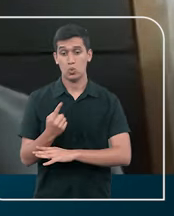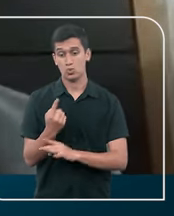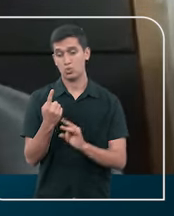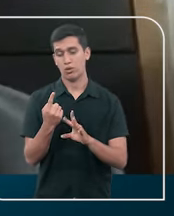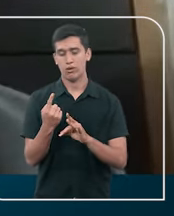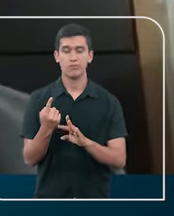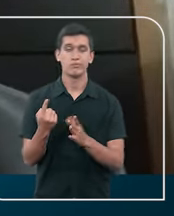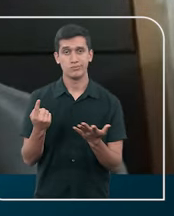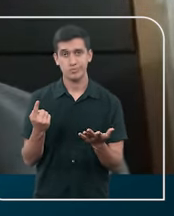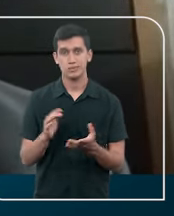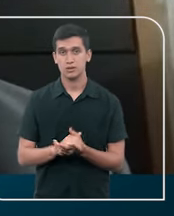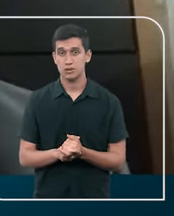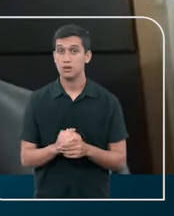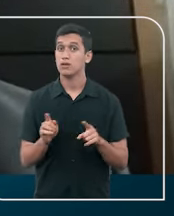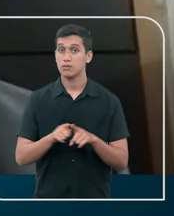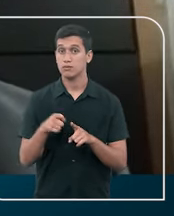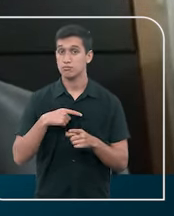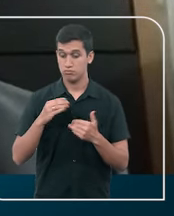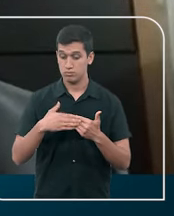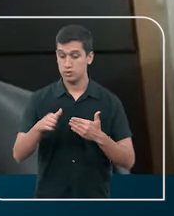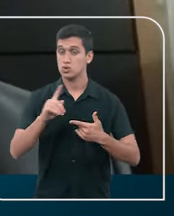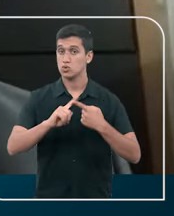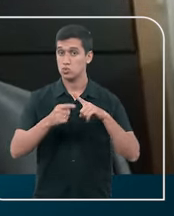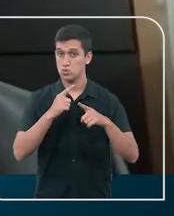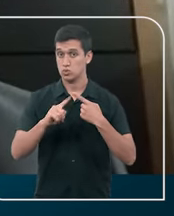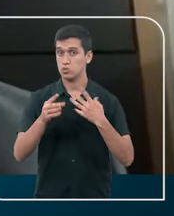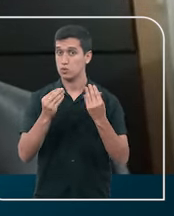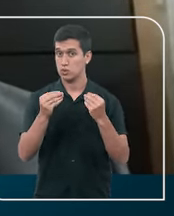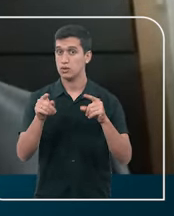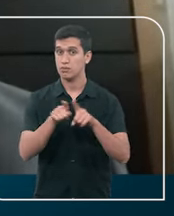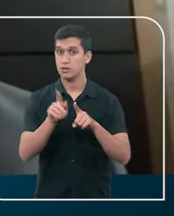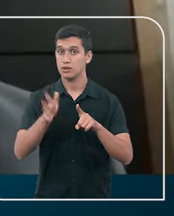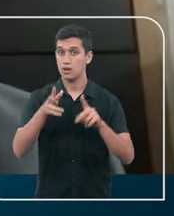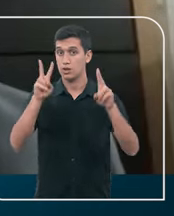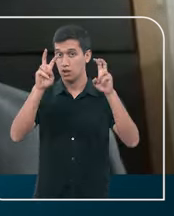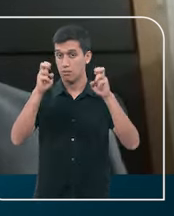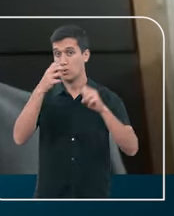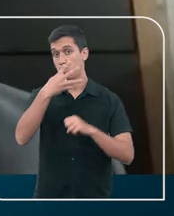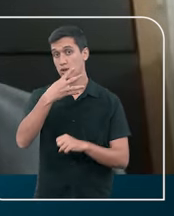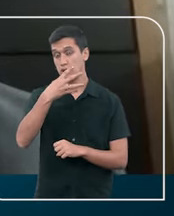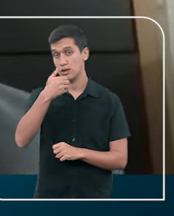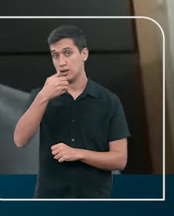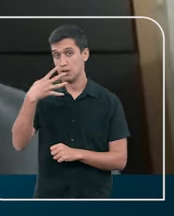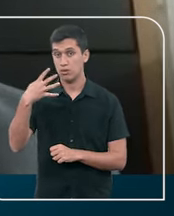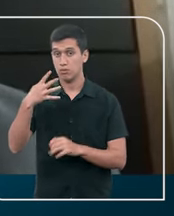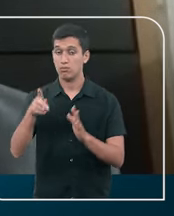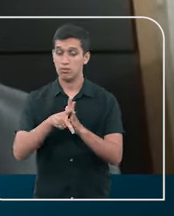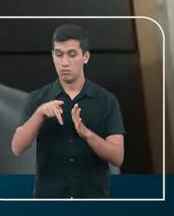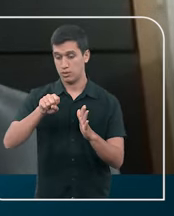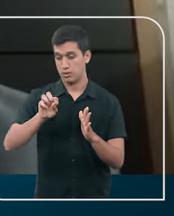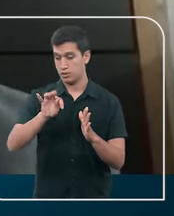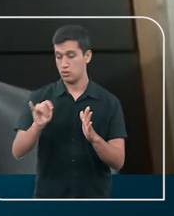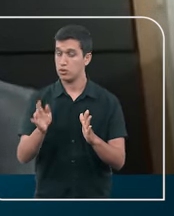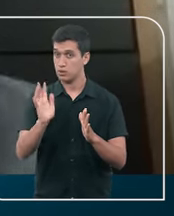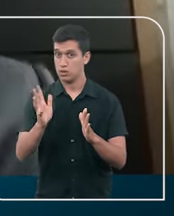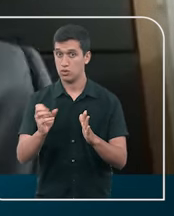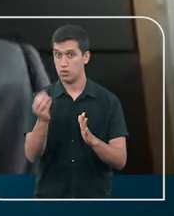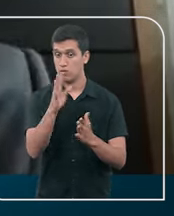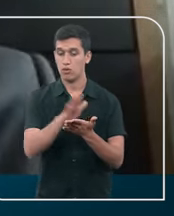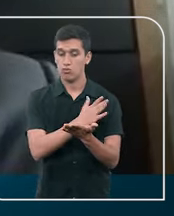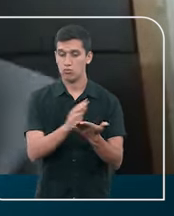também tá sendo discutido eh e teve aí o tema 414 do STJ recentemente algumas associações